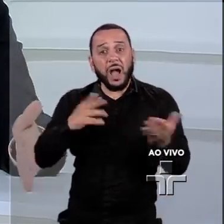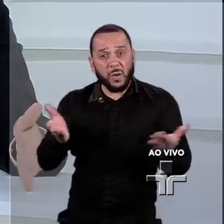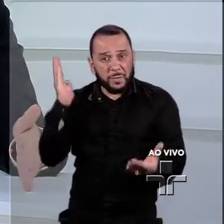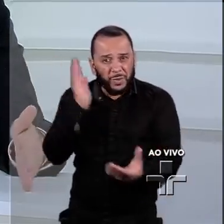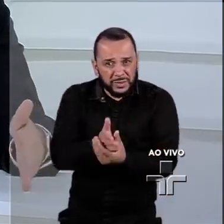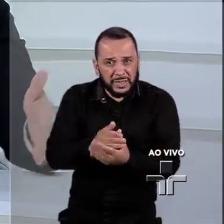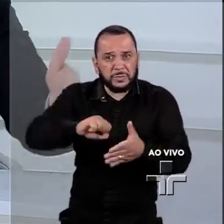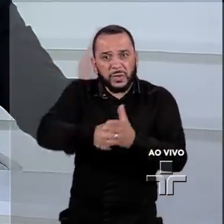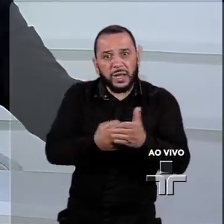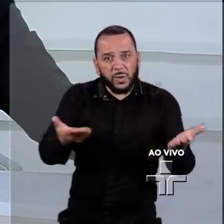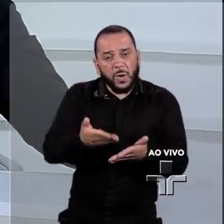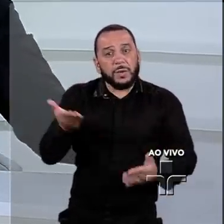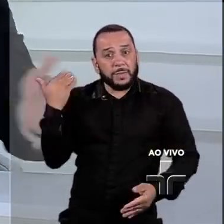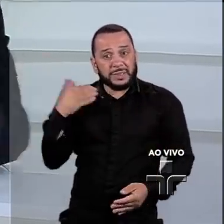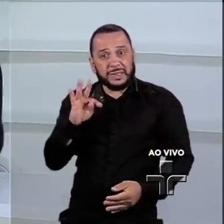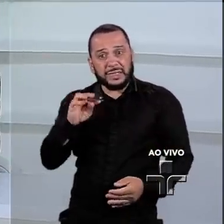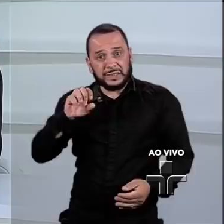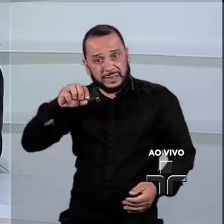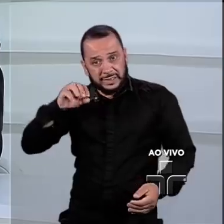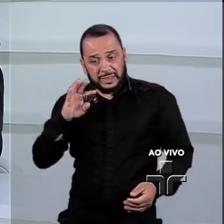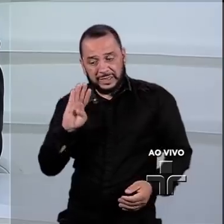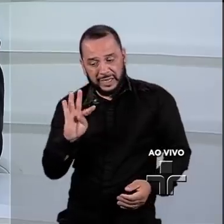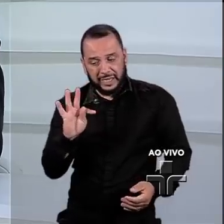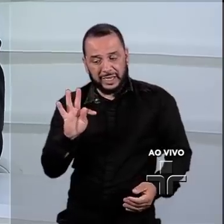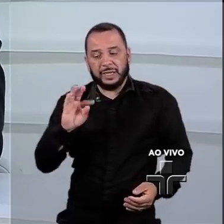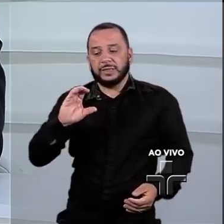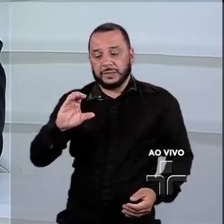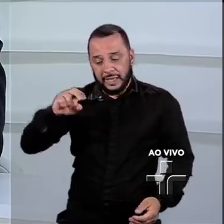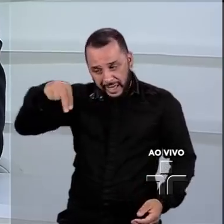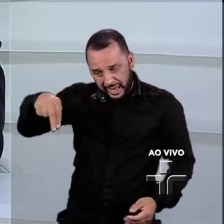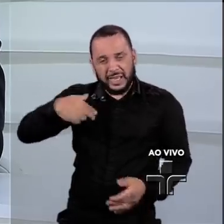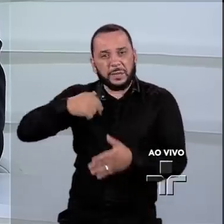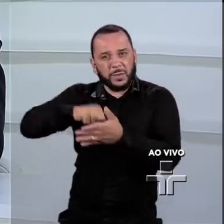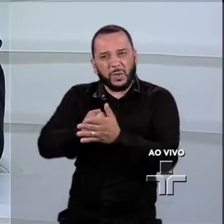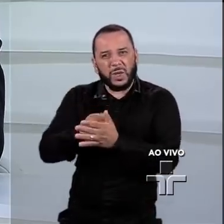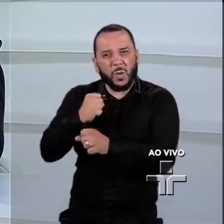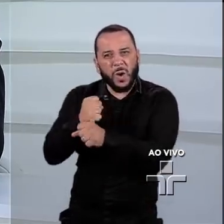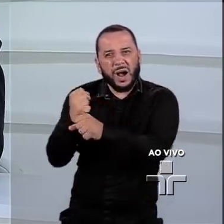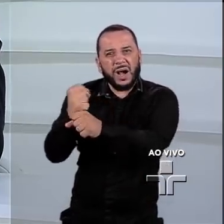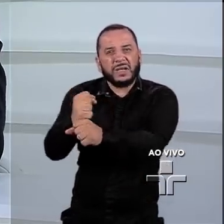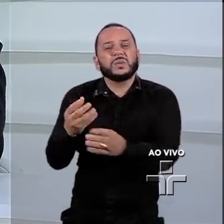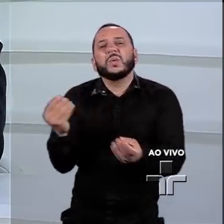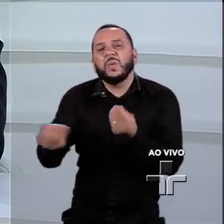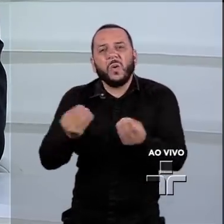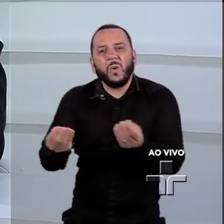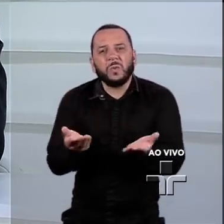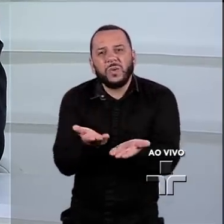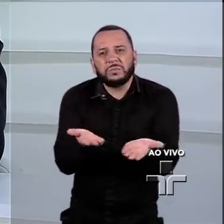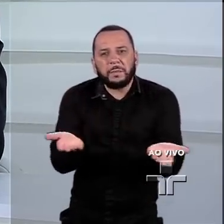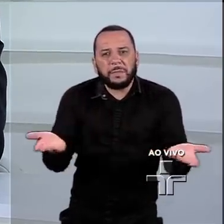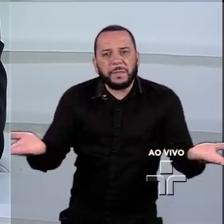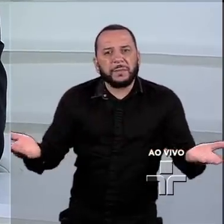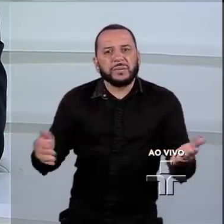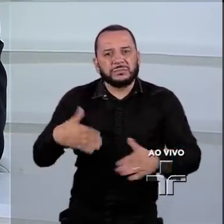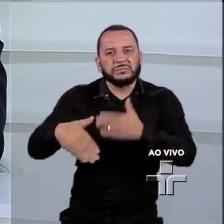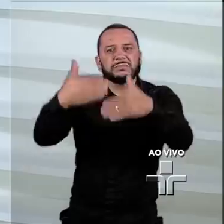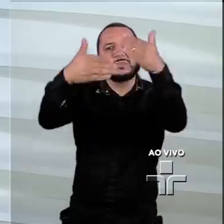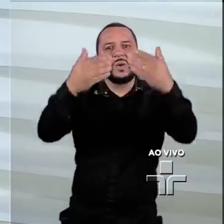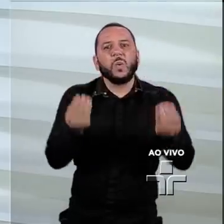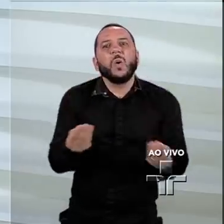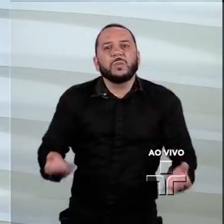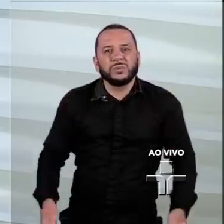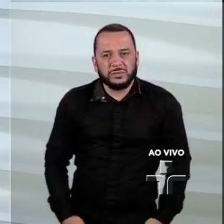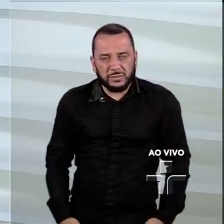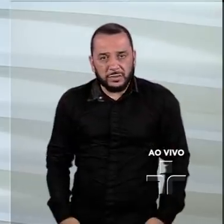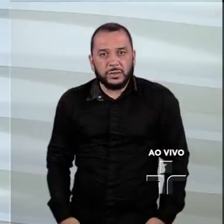antes o TCM bloqueou por vários anos. Qual é a perspectiva que a gente tem para que essa licitação ande? Leão, nós